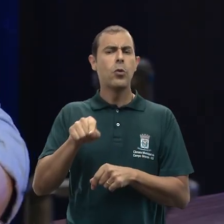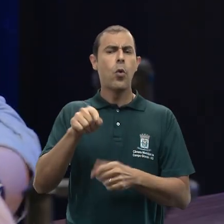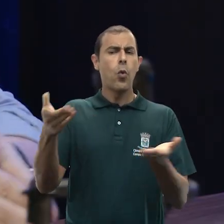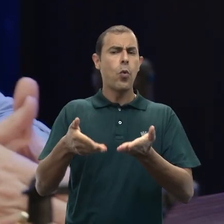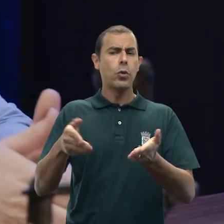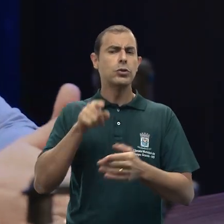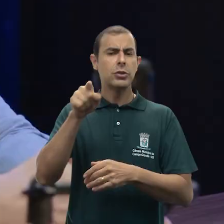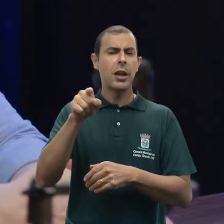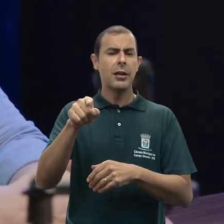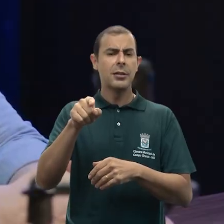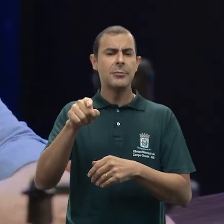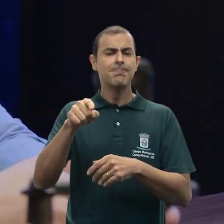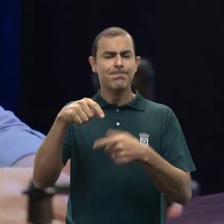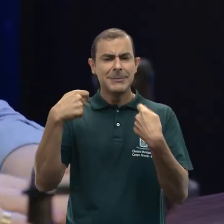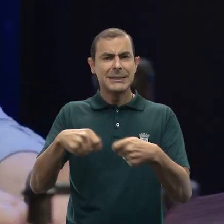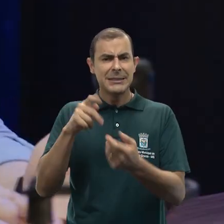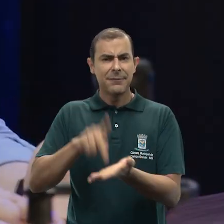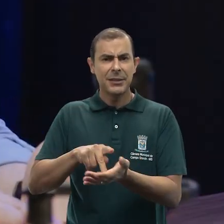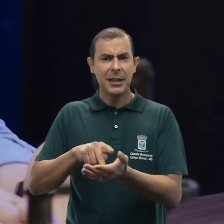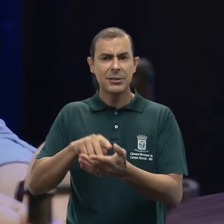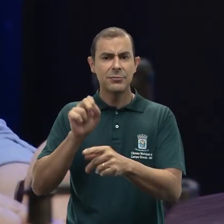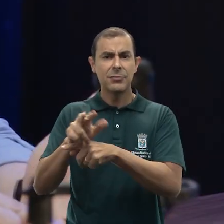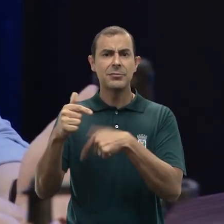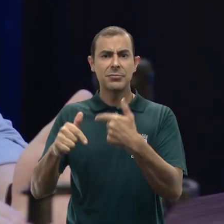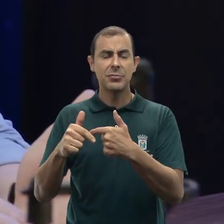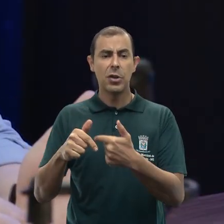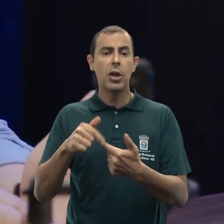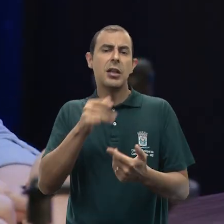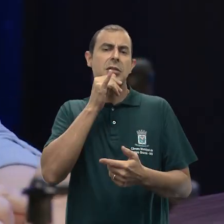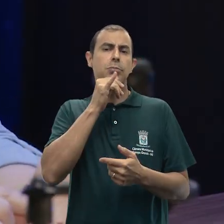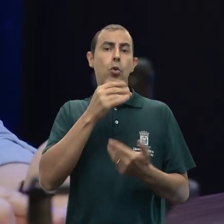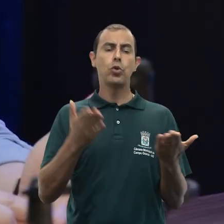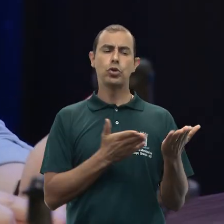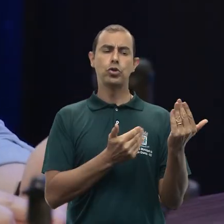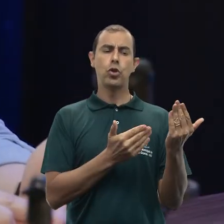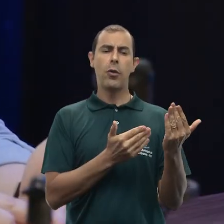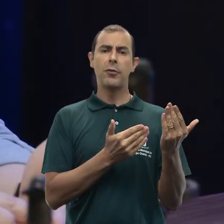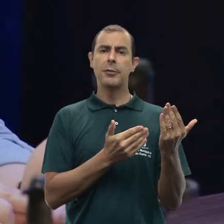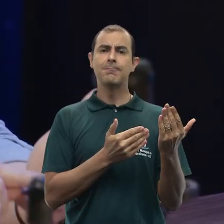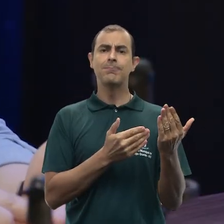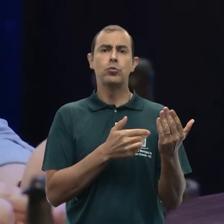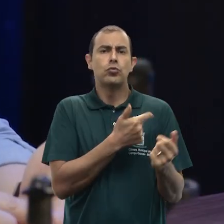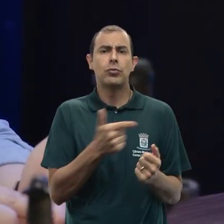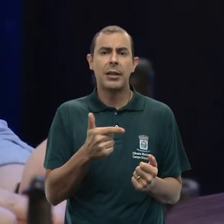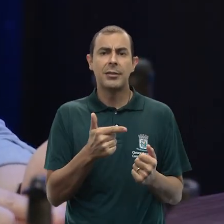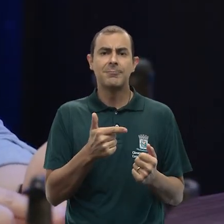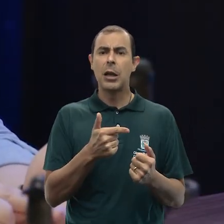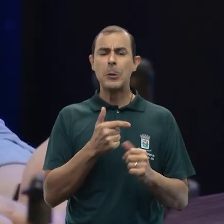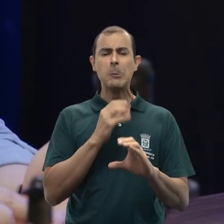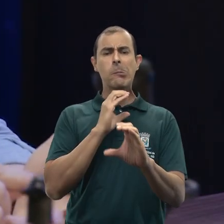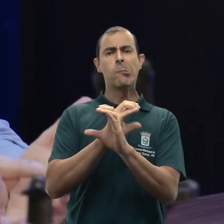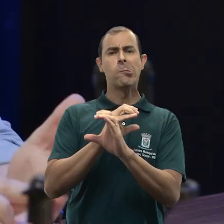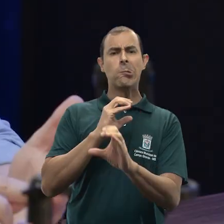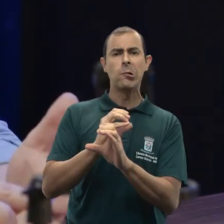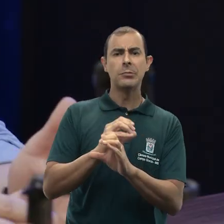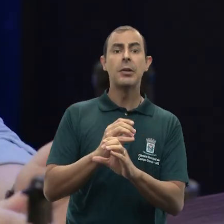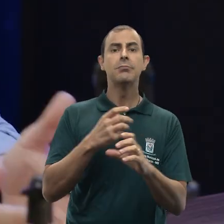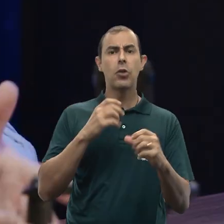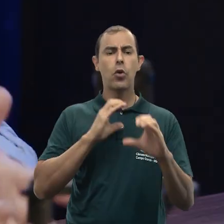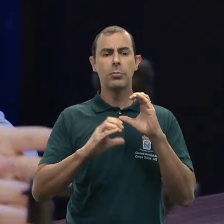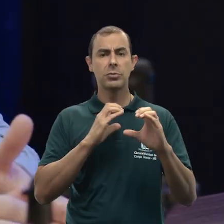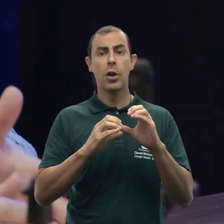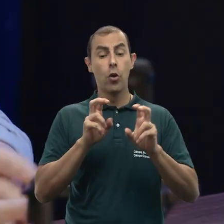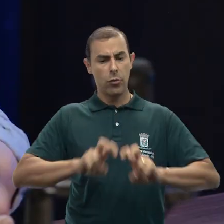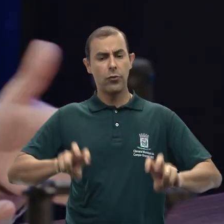jovem, quando sai do ensino médio, não tem? Mal sabe se comunicar, mal sabe mexer num programa, um Word, um Excel.